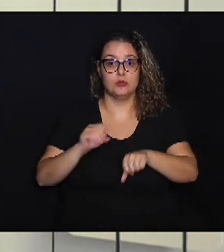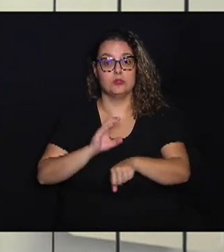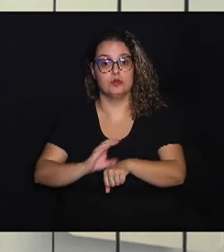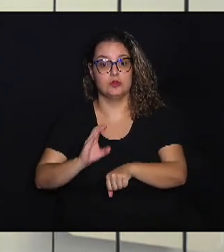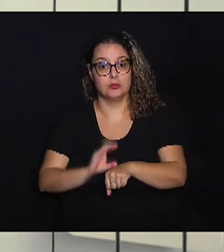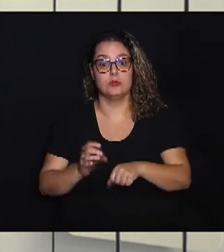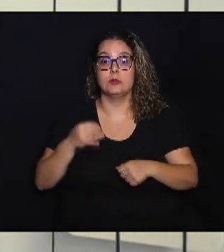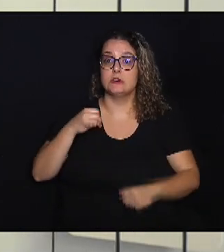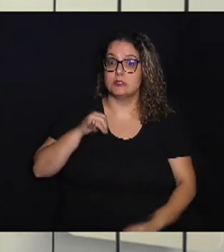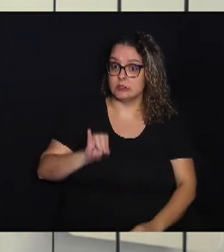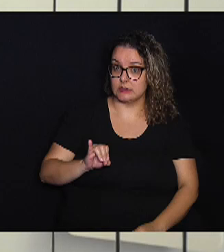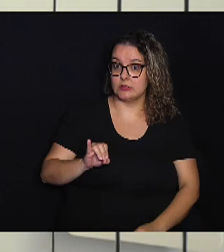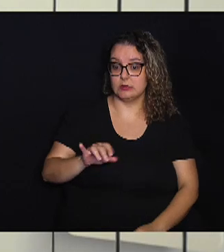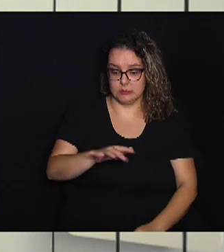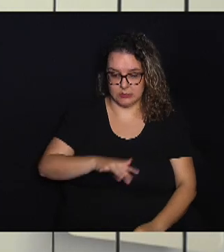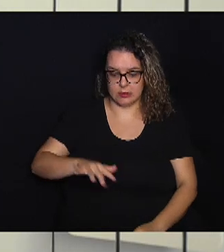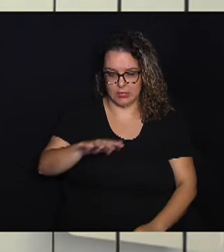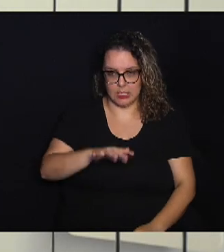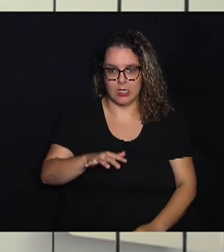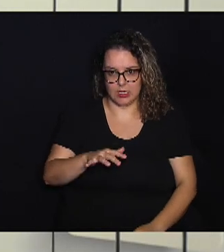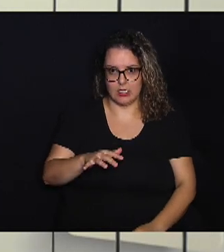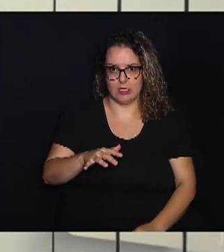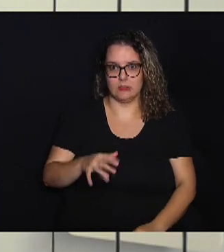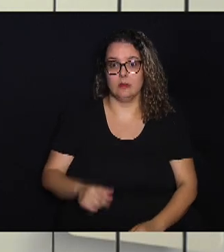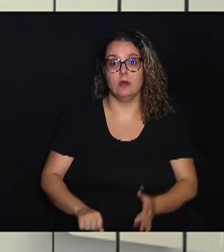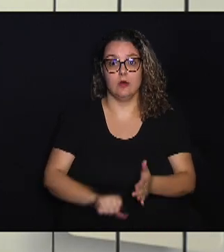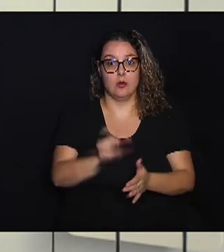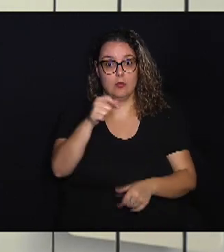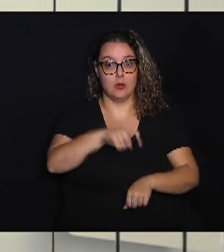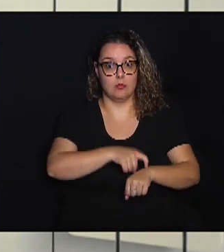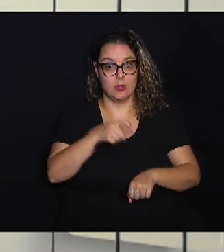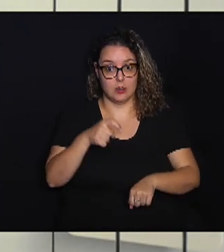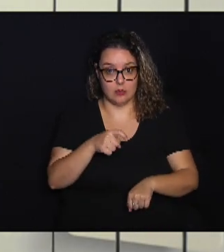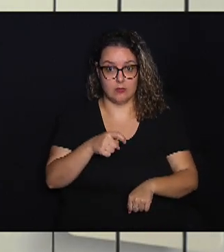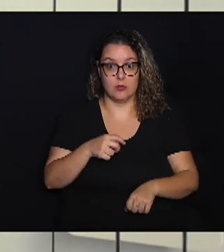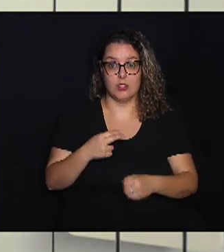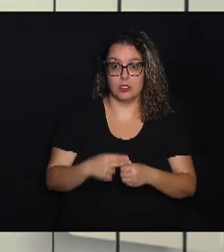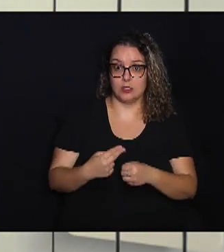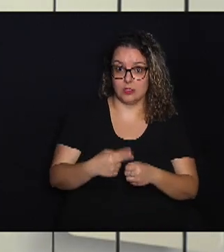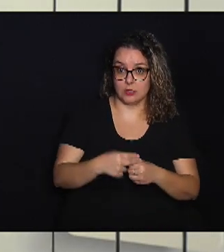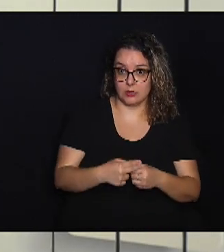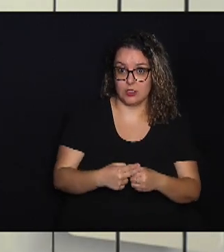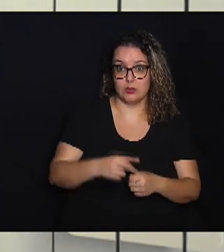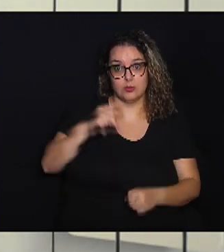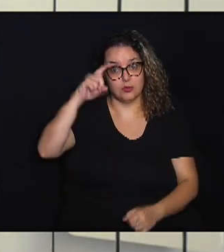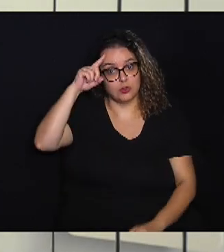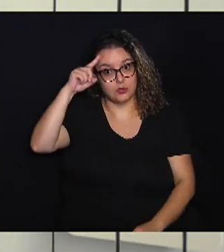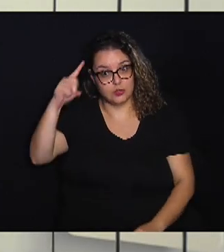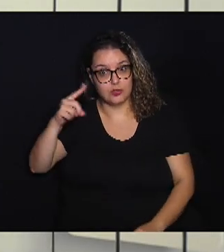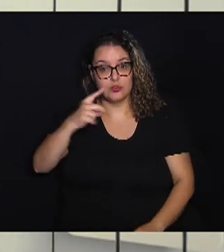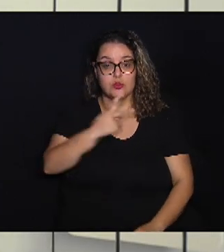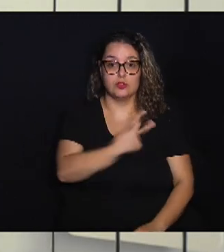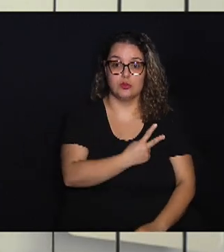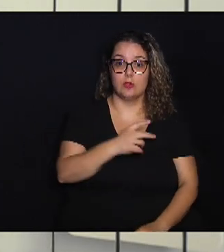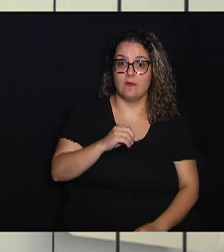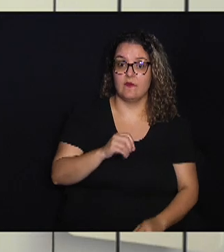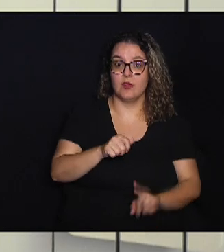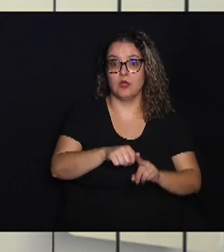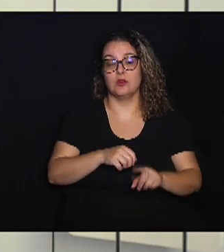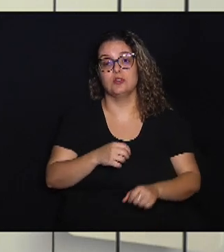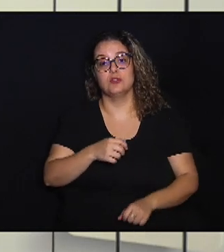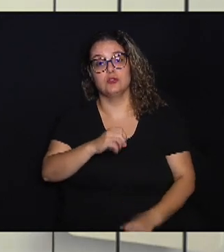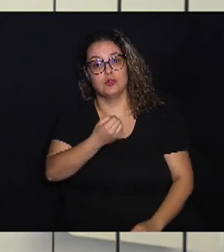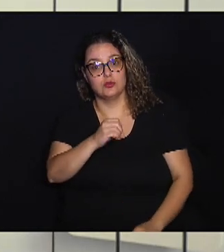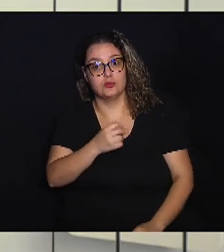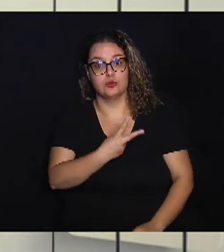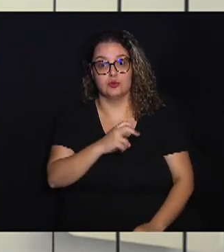desde que da mesma área. Primeira fase do vestibular da Unicamp vai ser realizada no dia 20 de outubro de